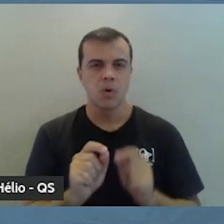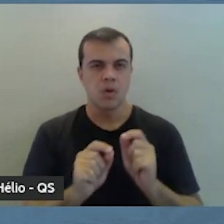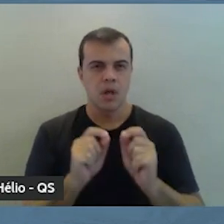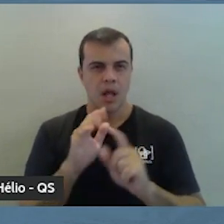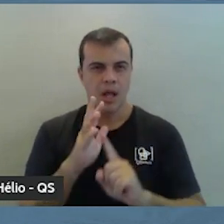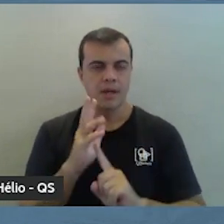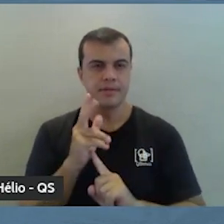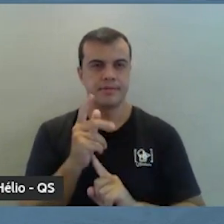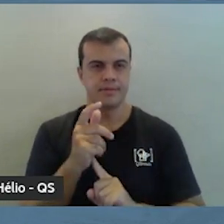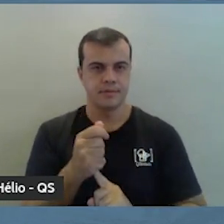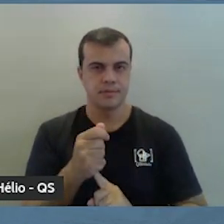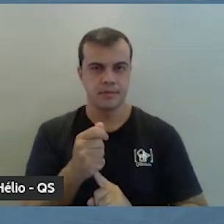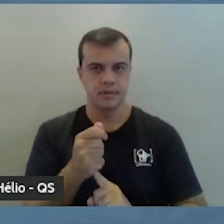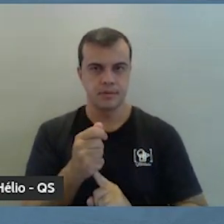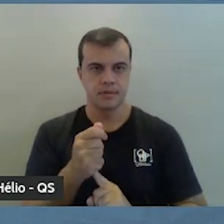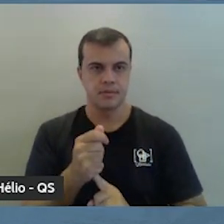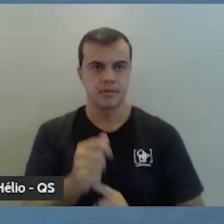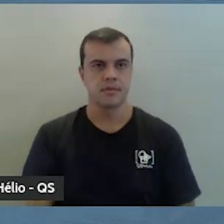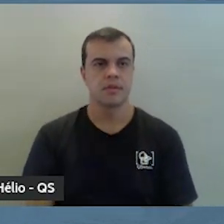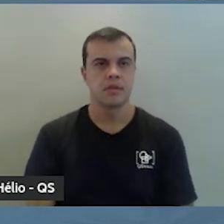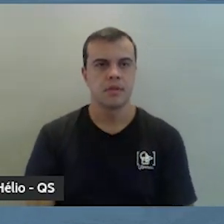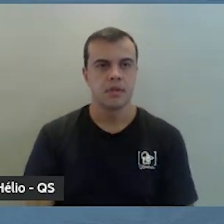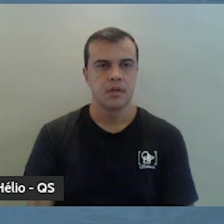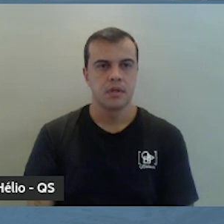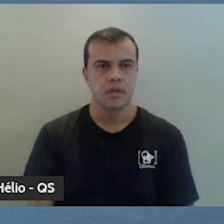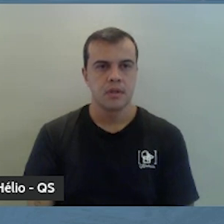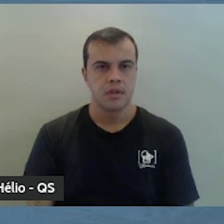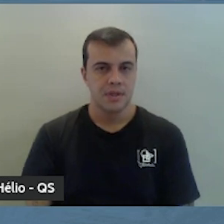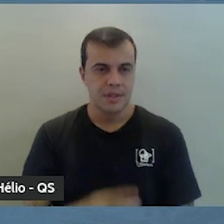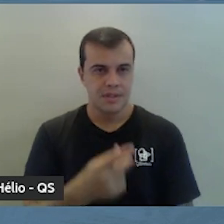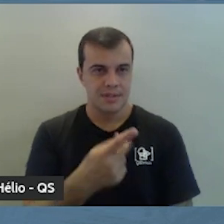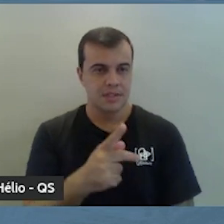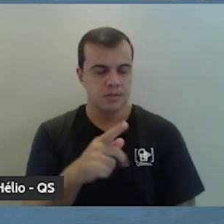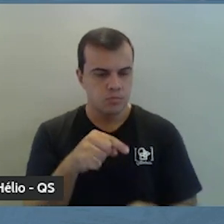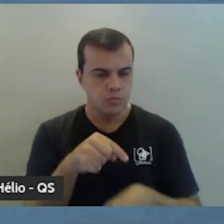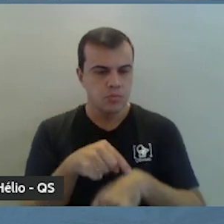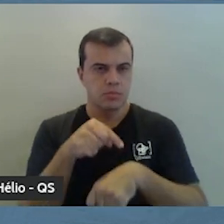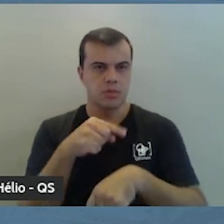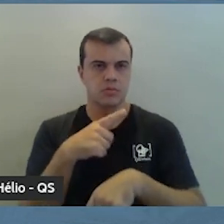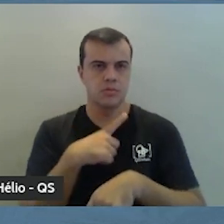que seria artesanato. E nesse momento,